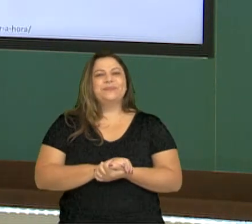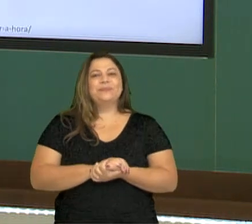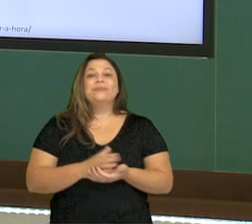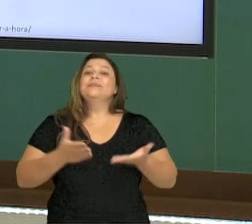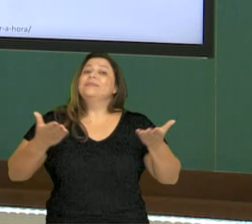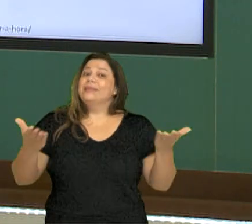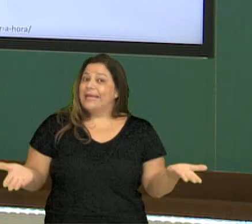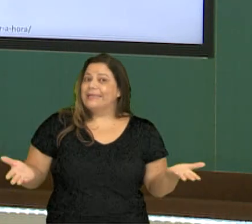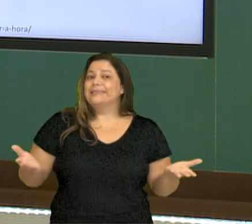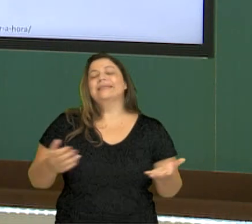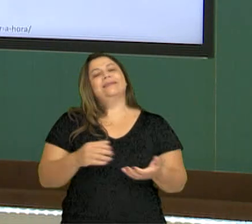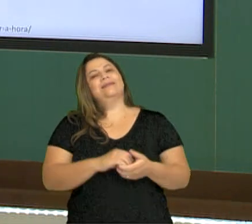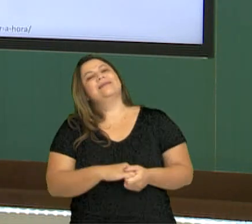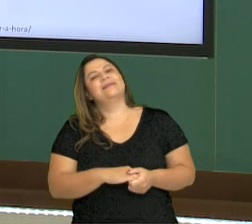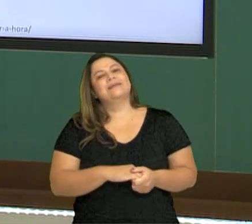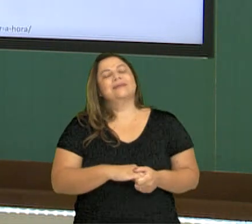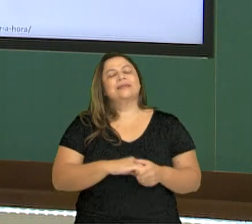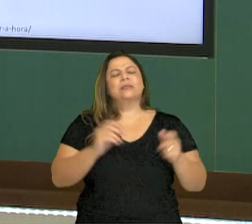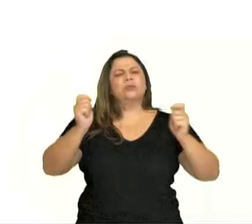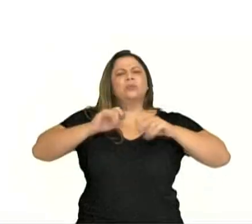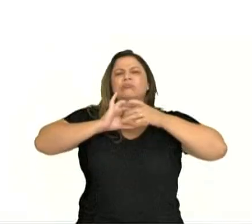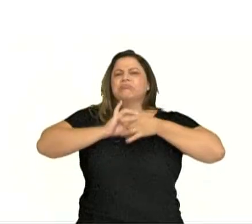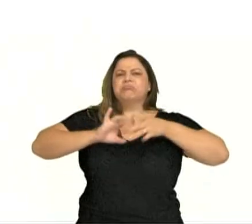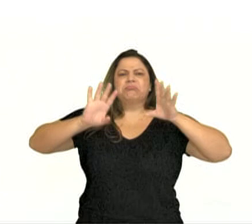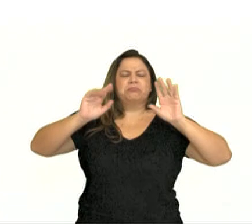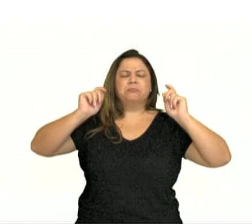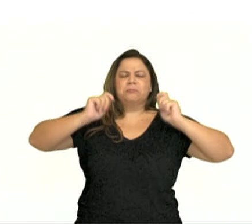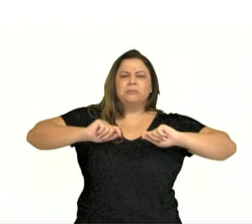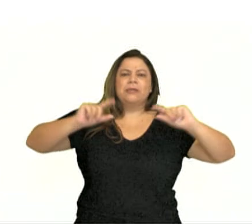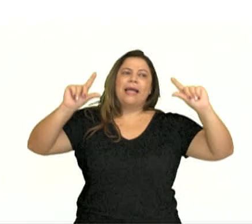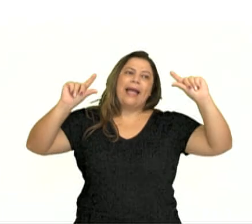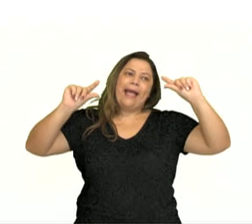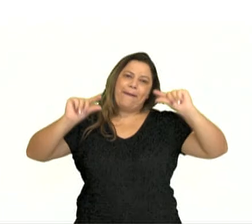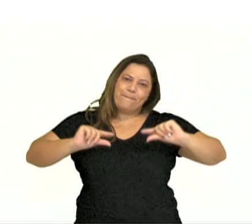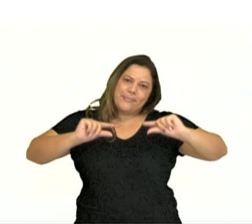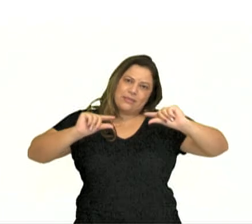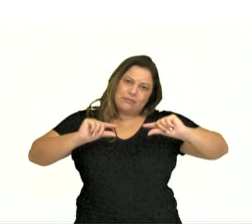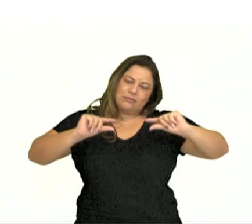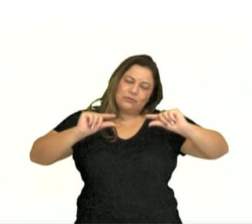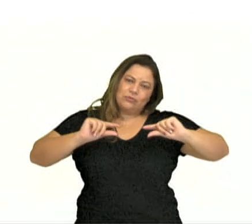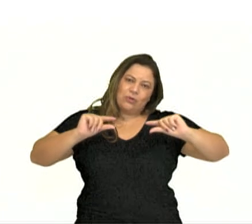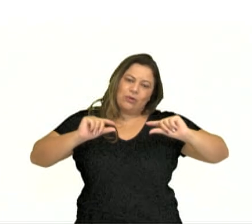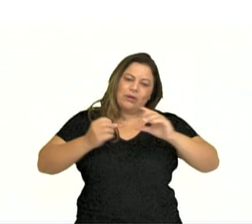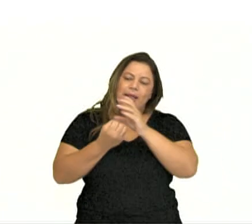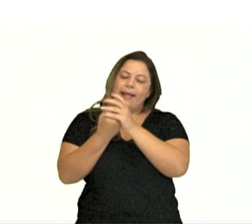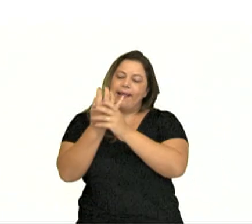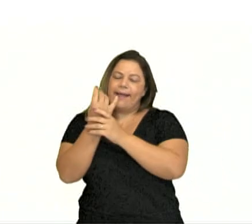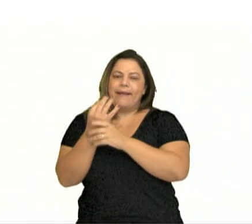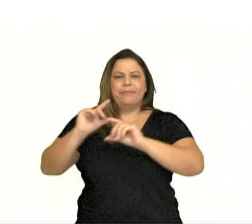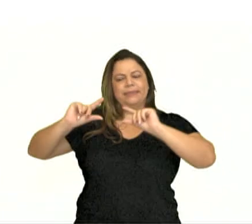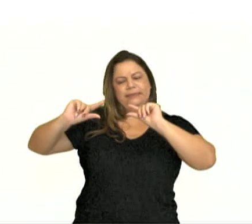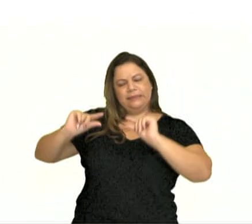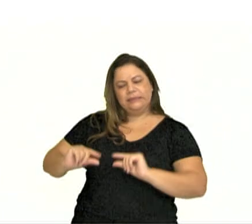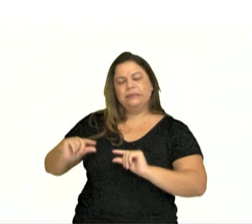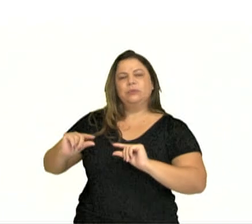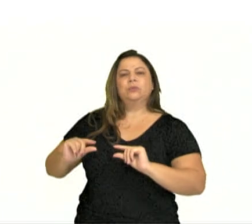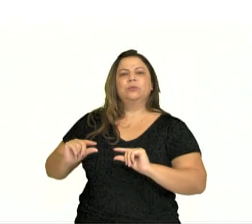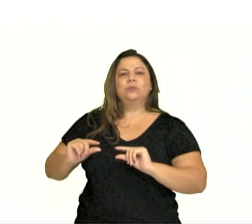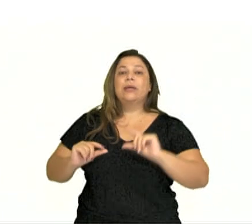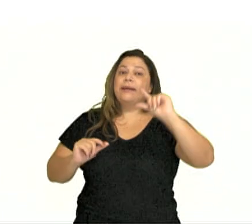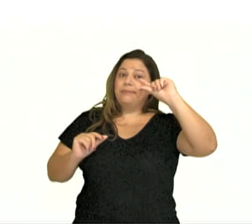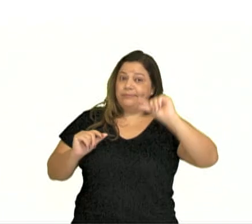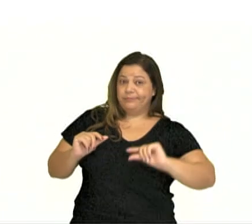Assim, quando a disponibilidade é menor, a planta reduz seu ritmo de atividade, ou seja,